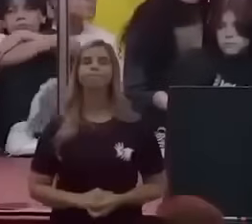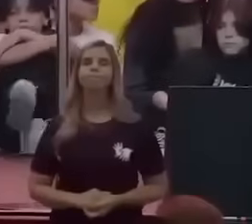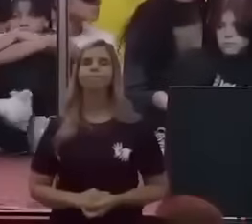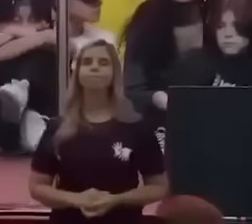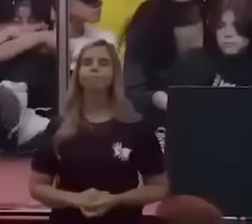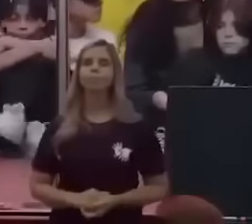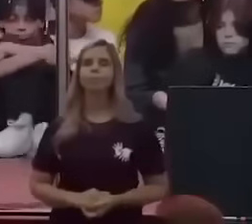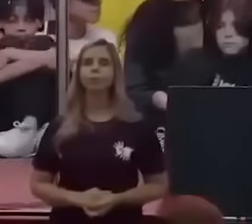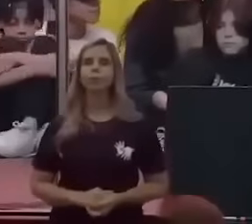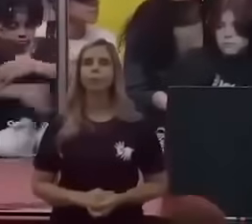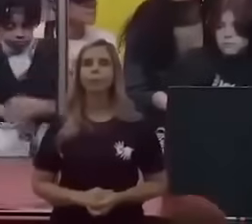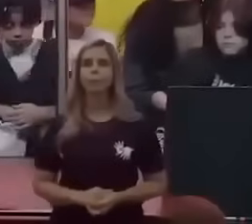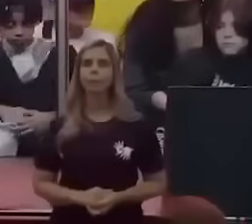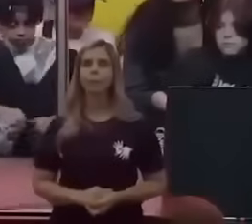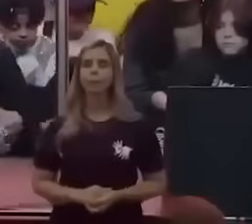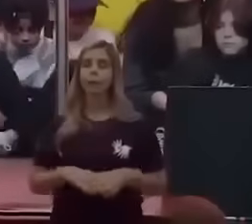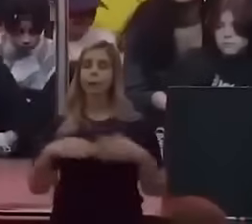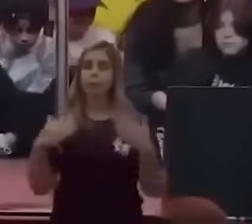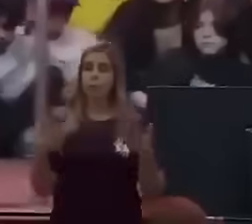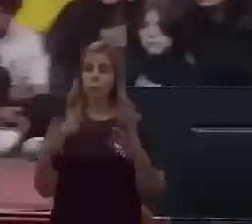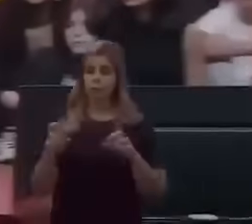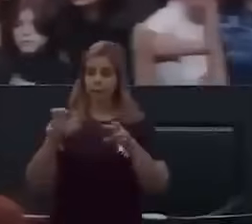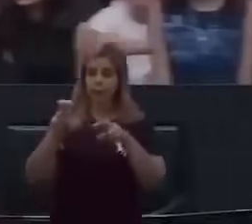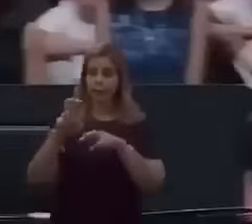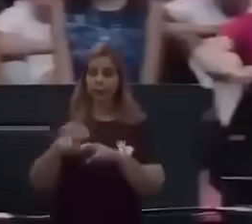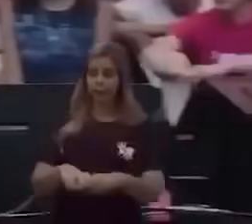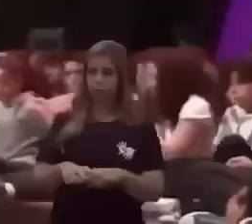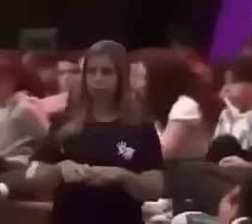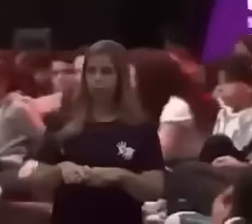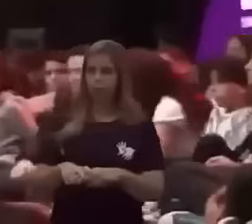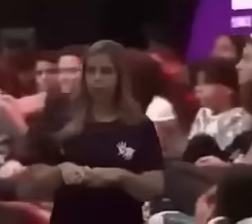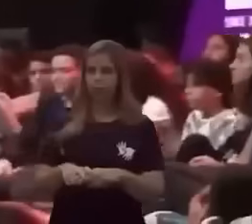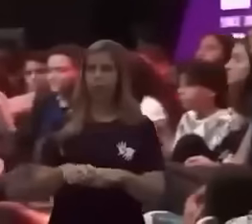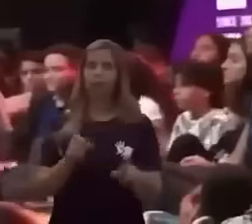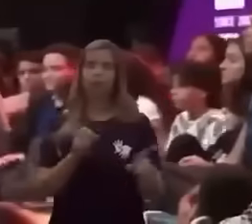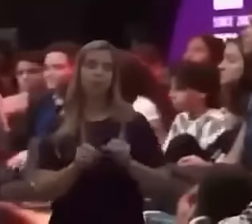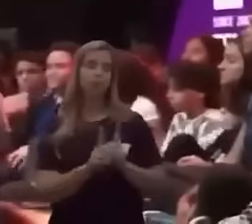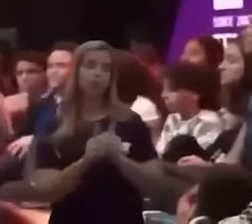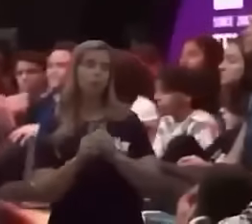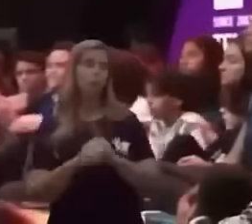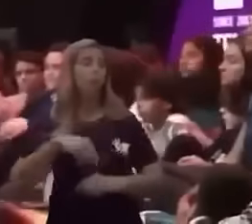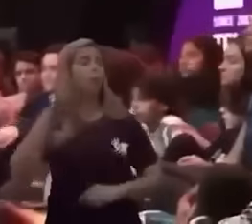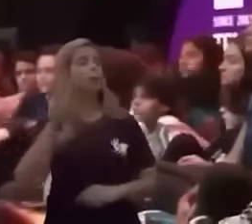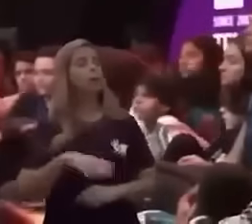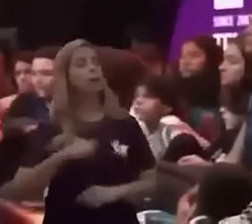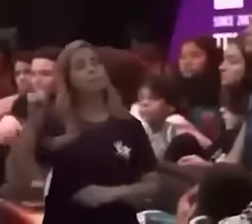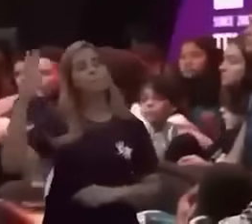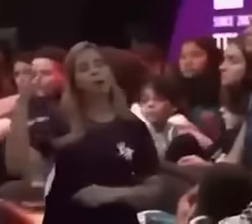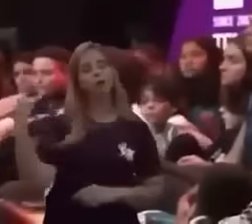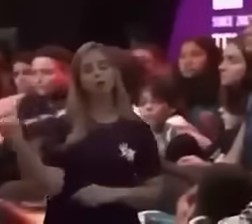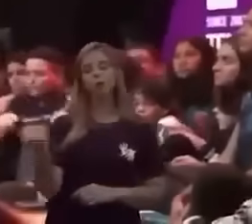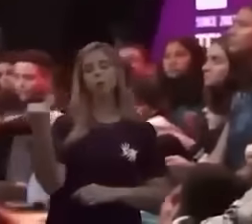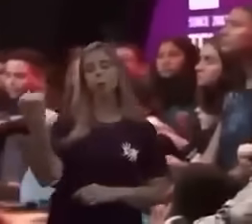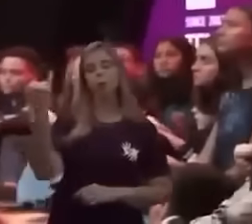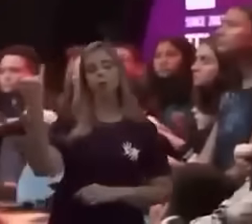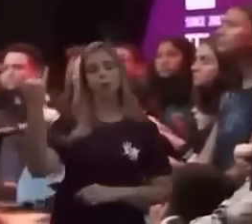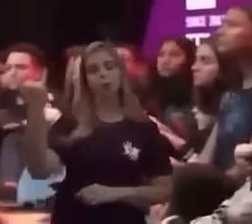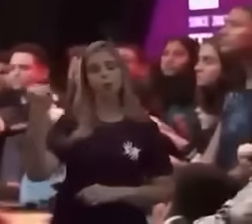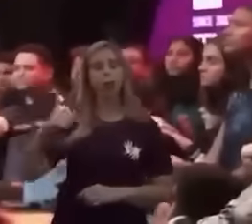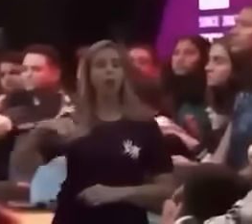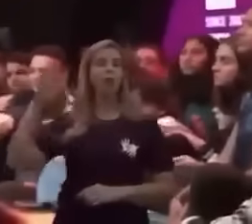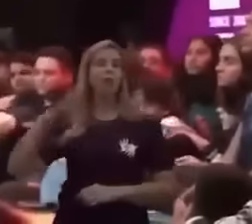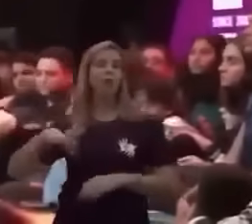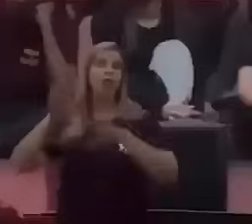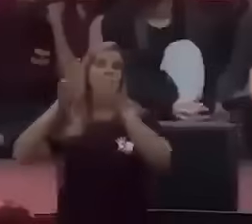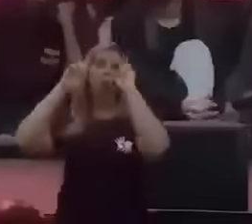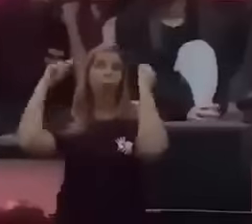Vaidades. E eles se assentam à mesa perguntando: quem de nós é o mais importante? Quem de nós vai ter mais projeção no reino? Quem de nós vai ter destaque maior